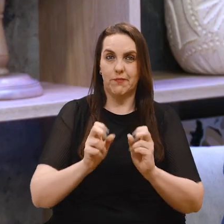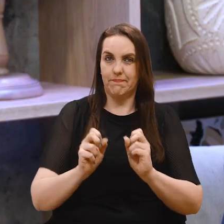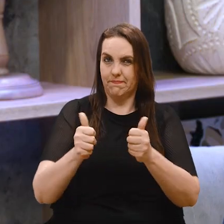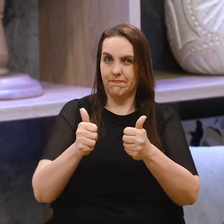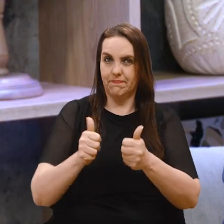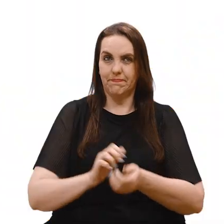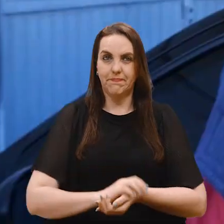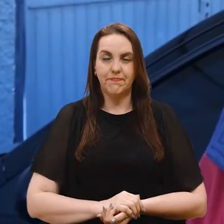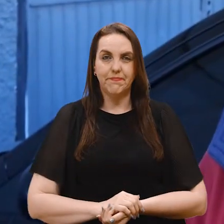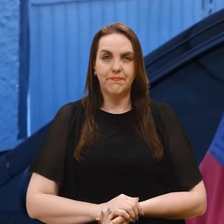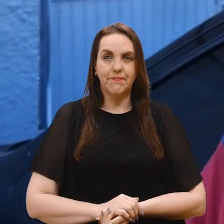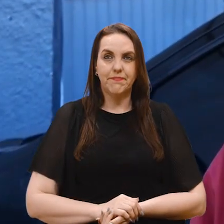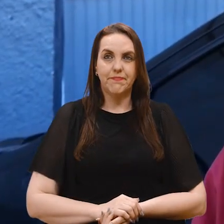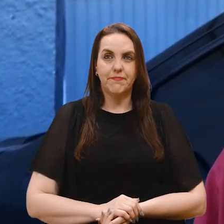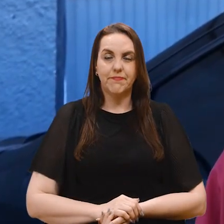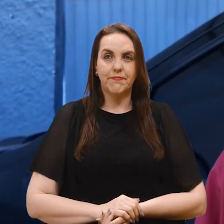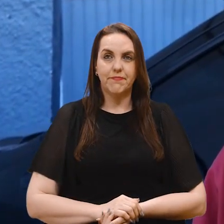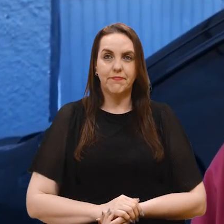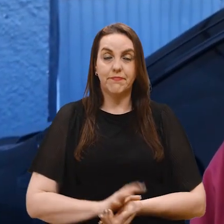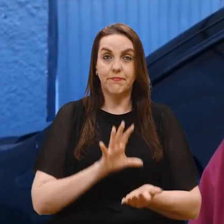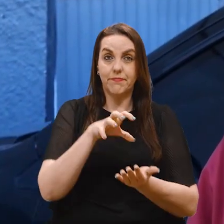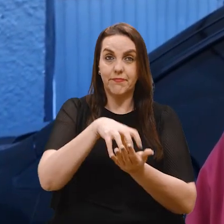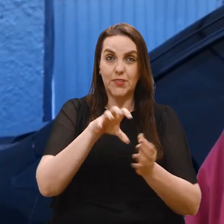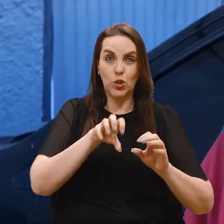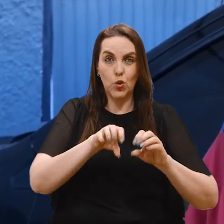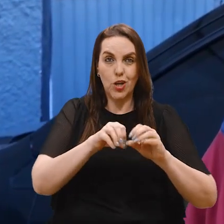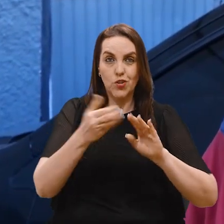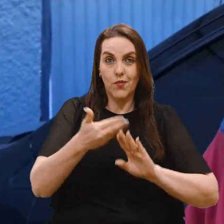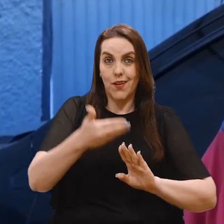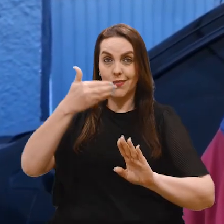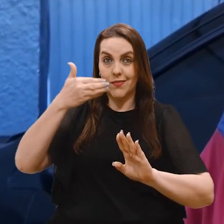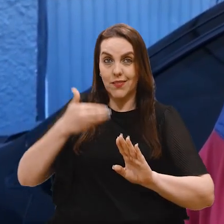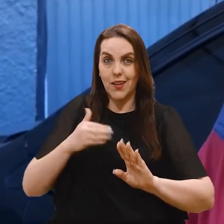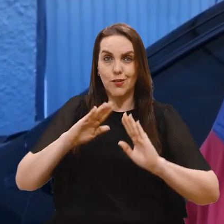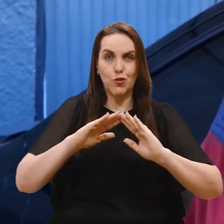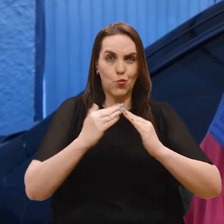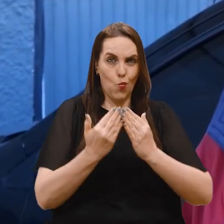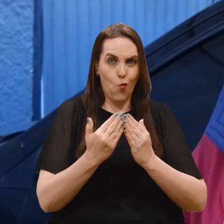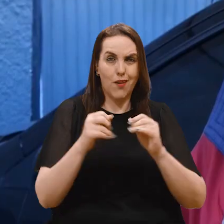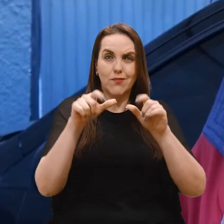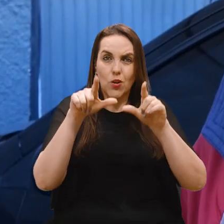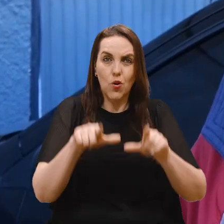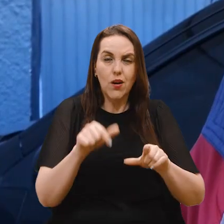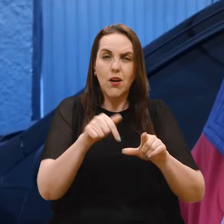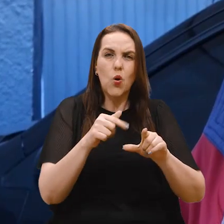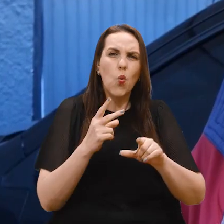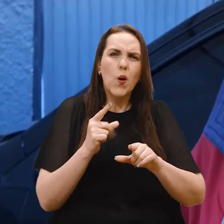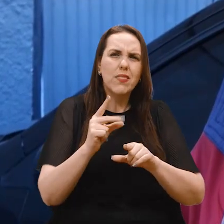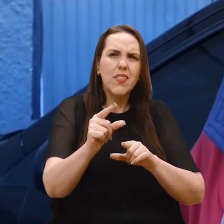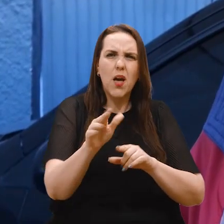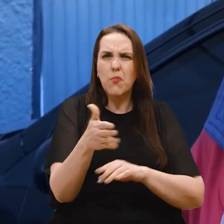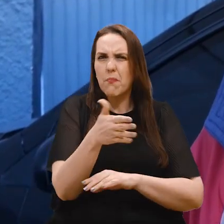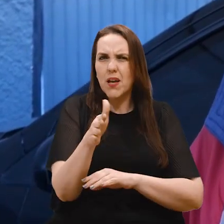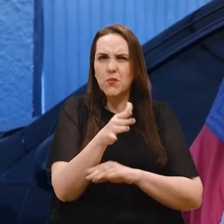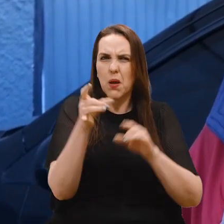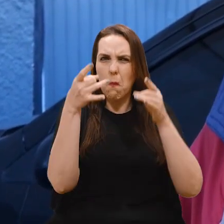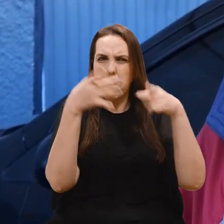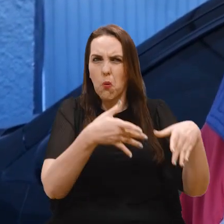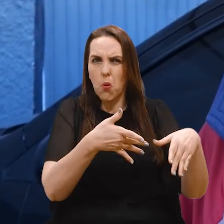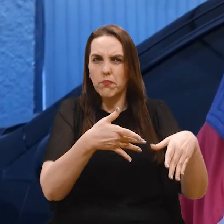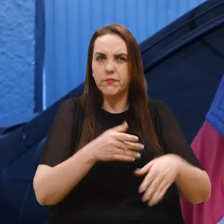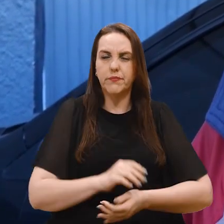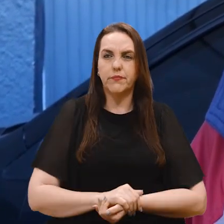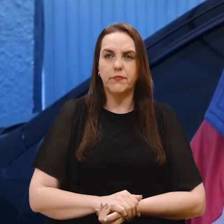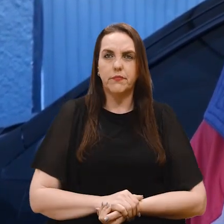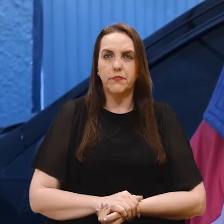rodar. O centro educativo fica atrás da escola e esse local ele está quanto tempo mais ou menos abandonado? Olha,